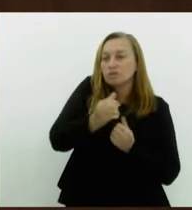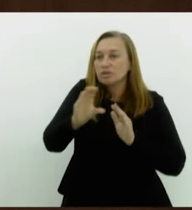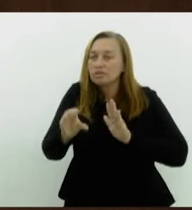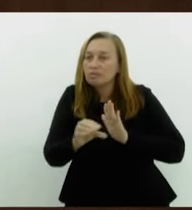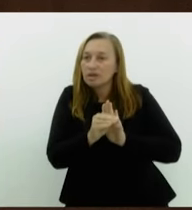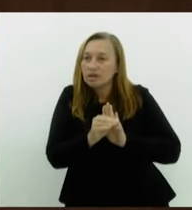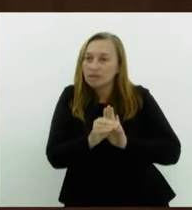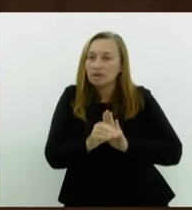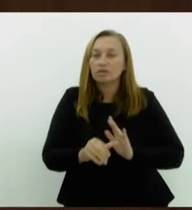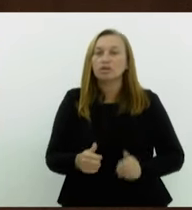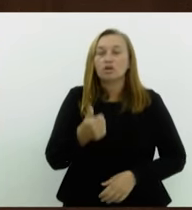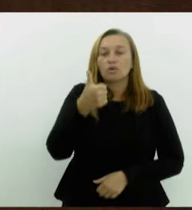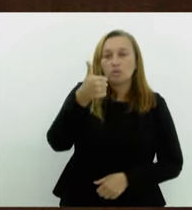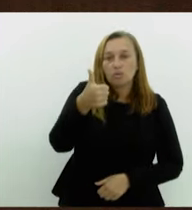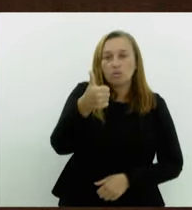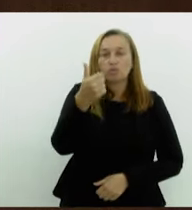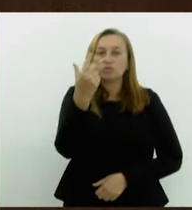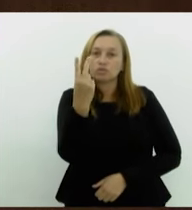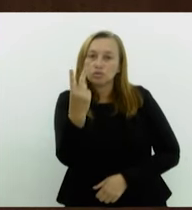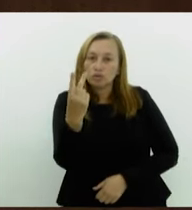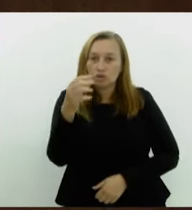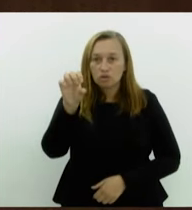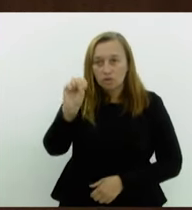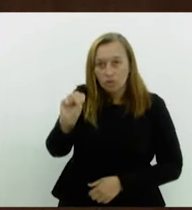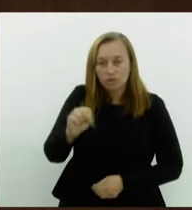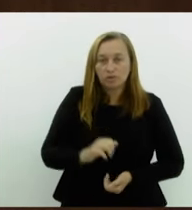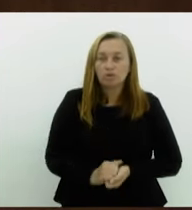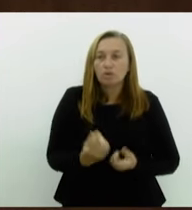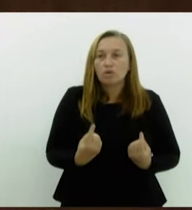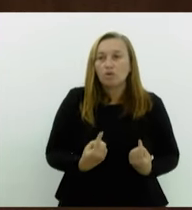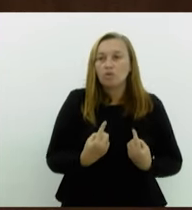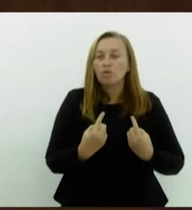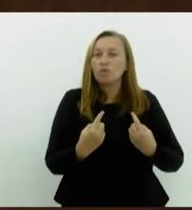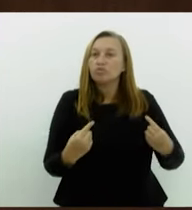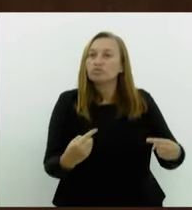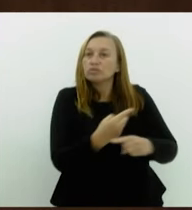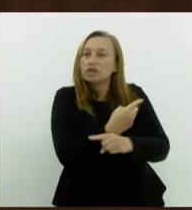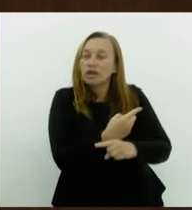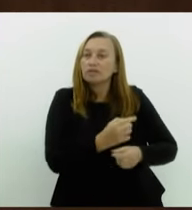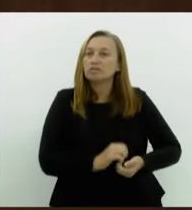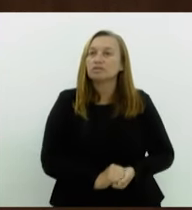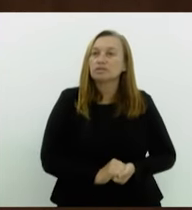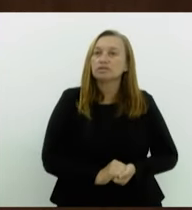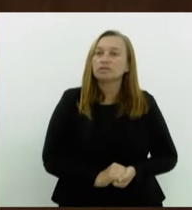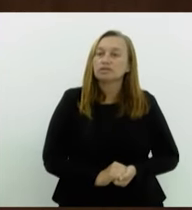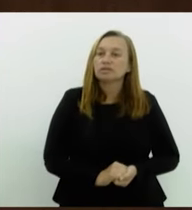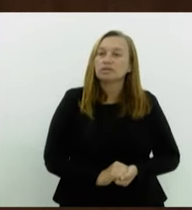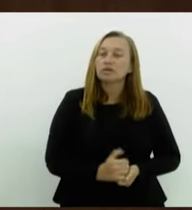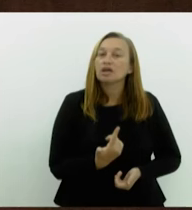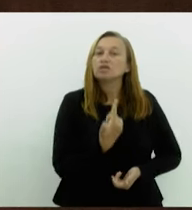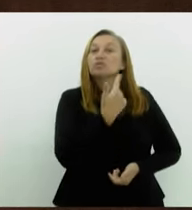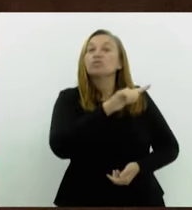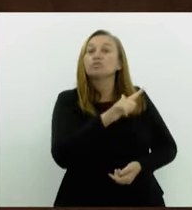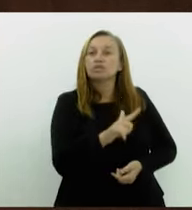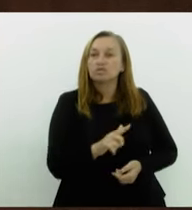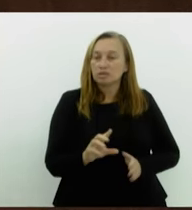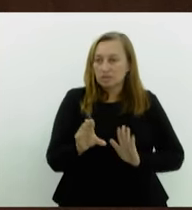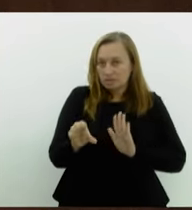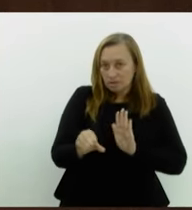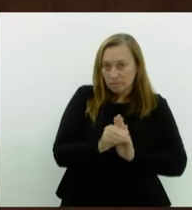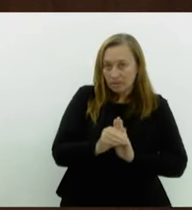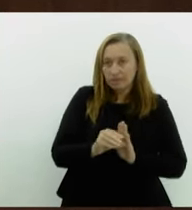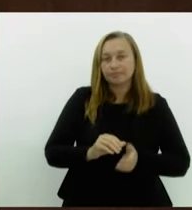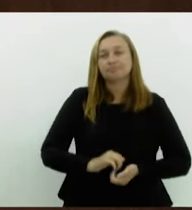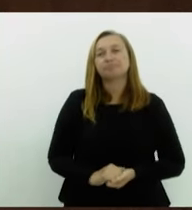emendas 1, 2 e 8, contrário às demais